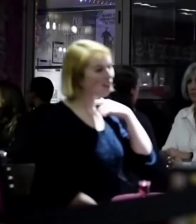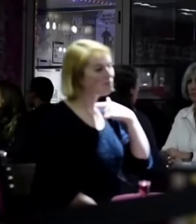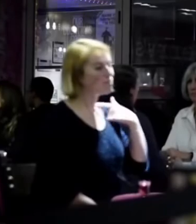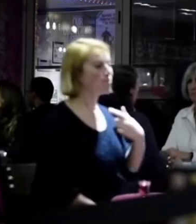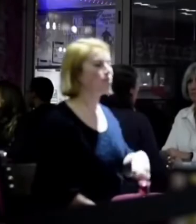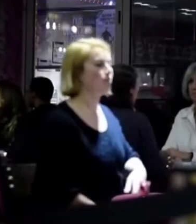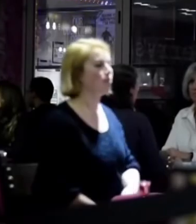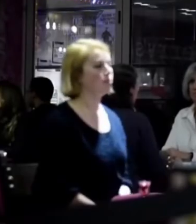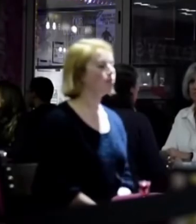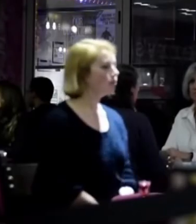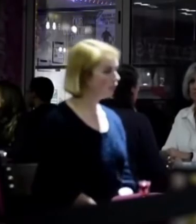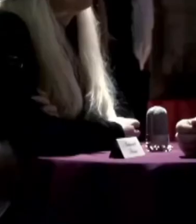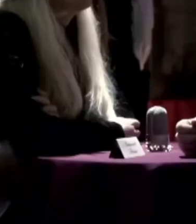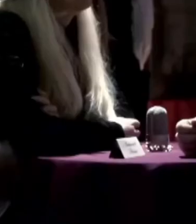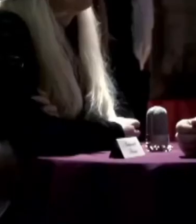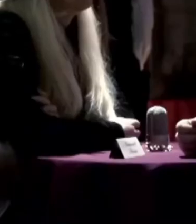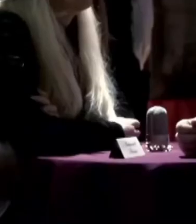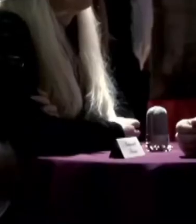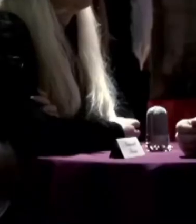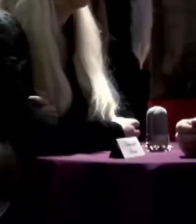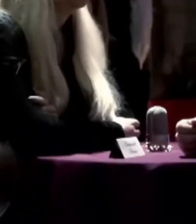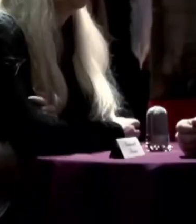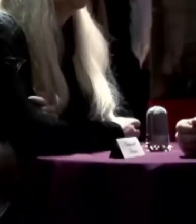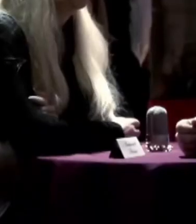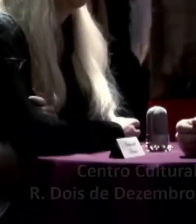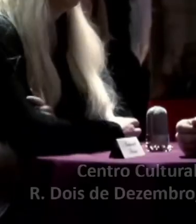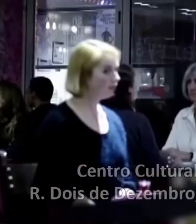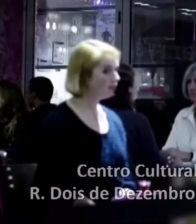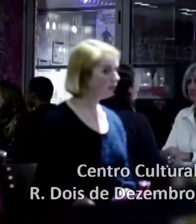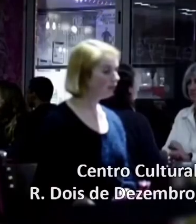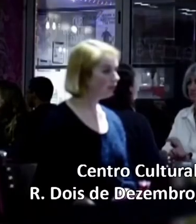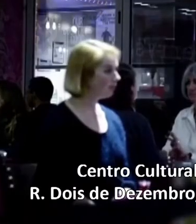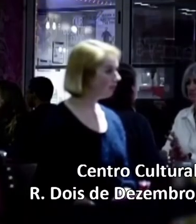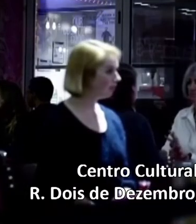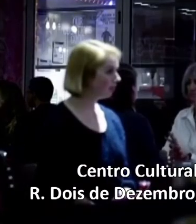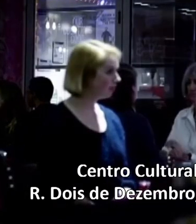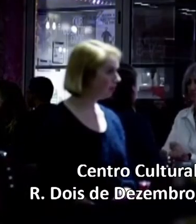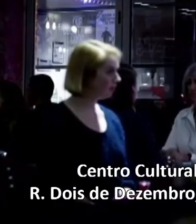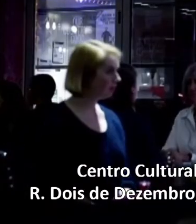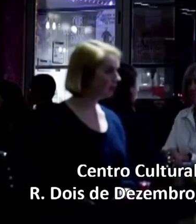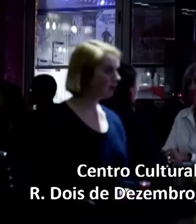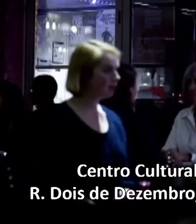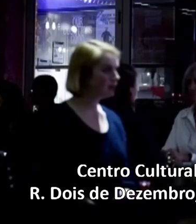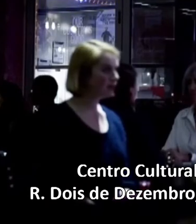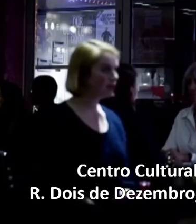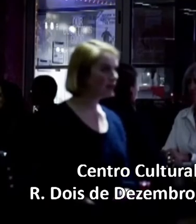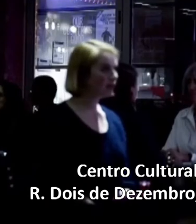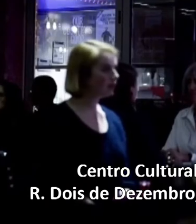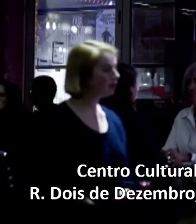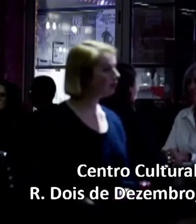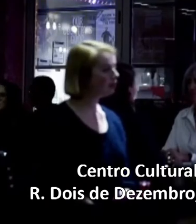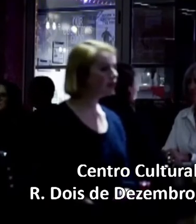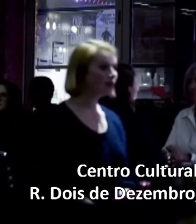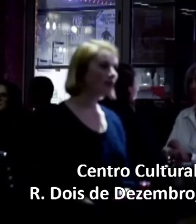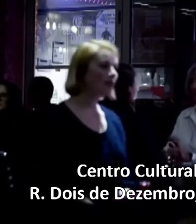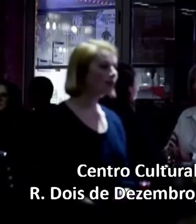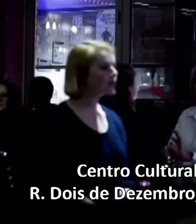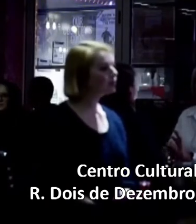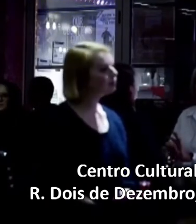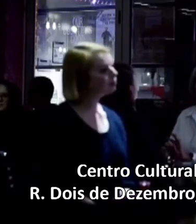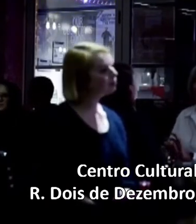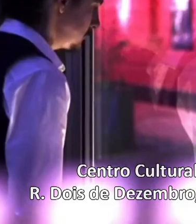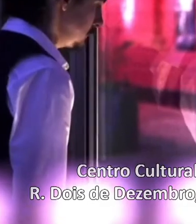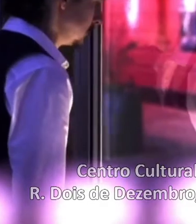e é de graça. Vamos agora criar um clima. Luz baixa, uma bela trilha